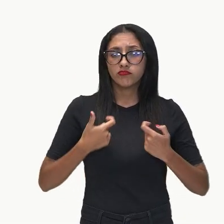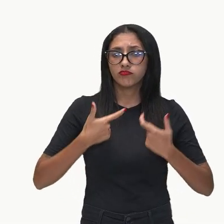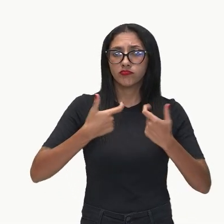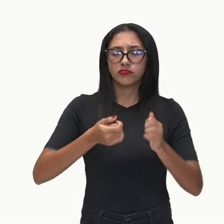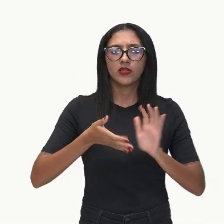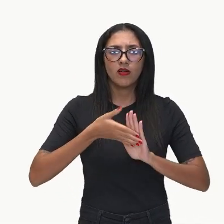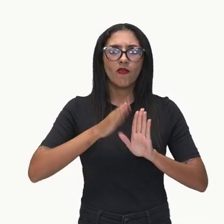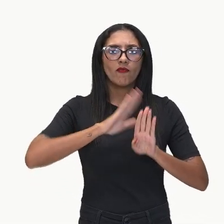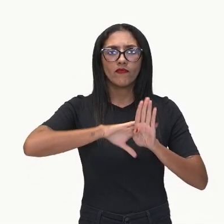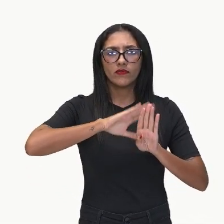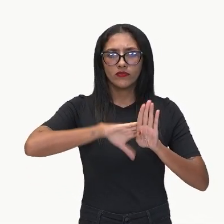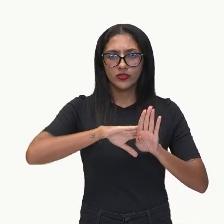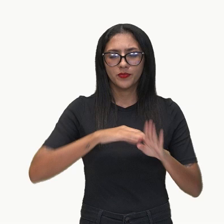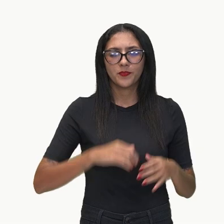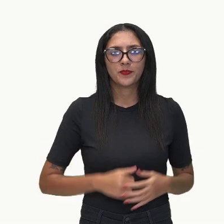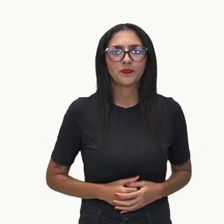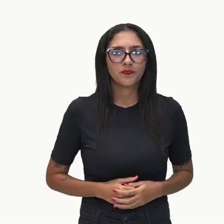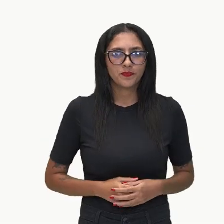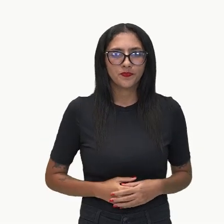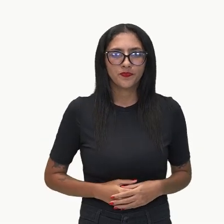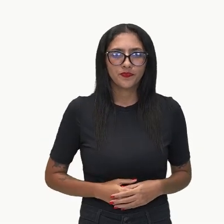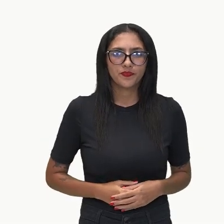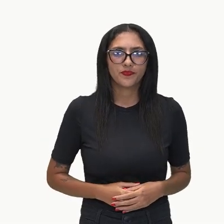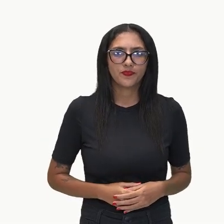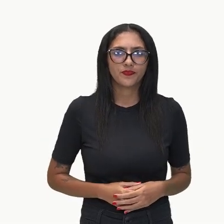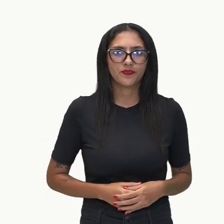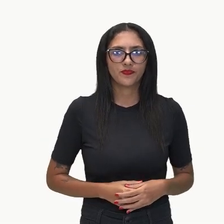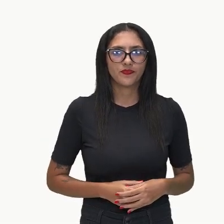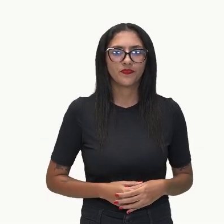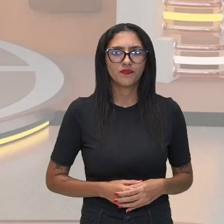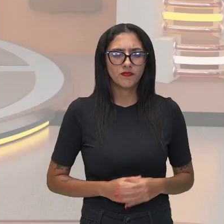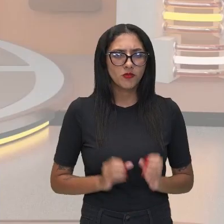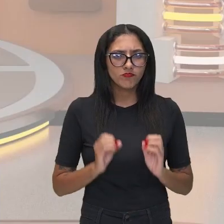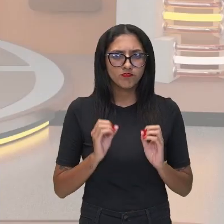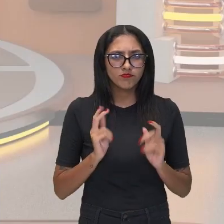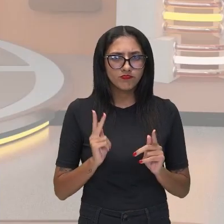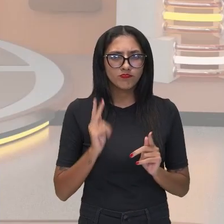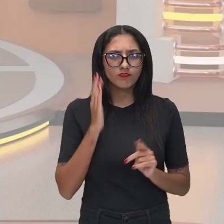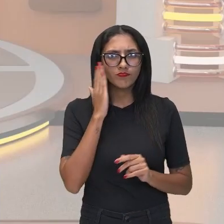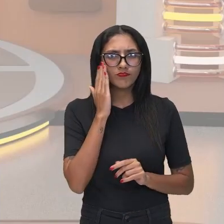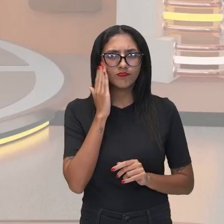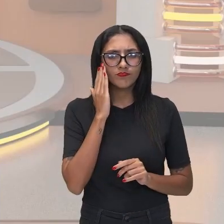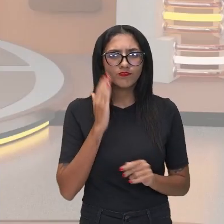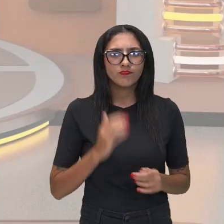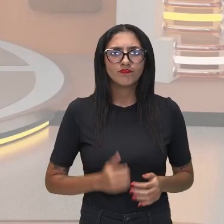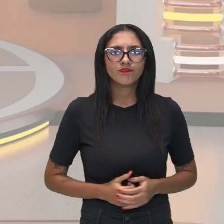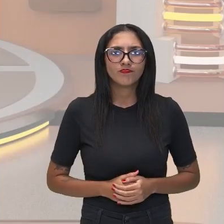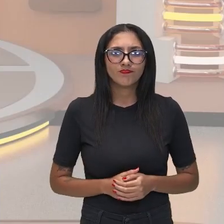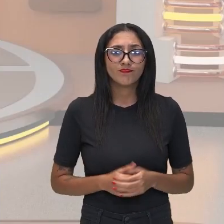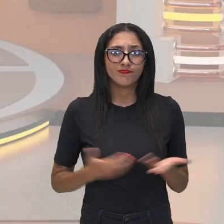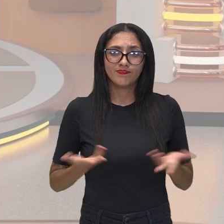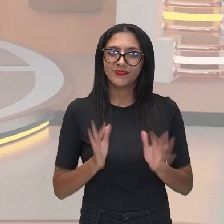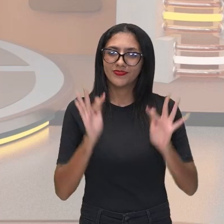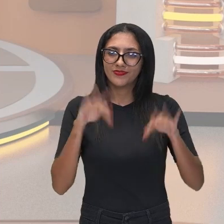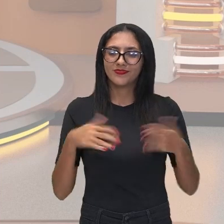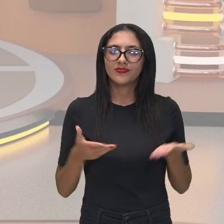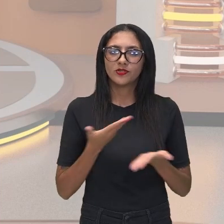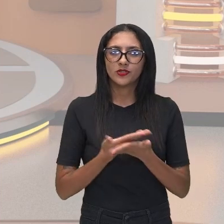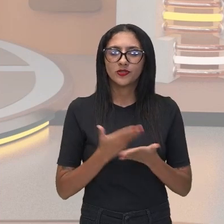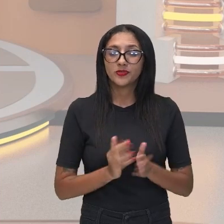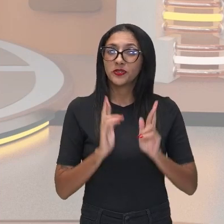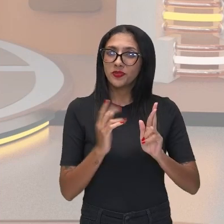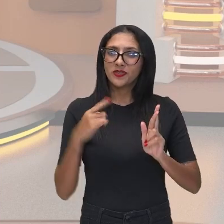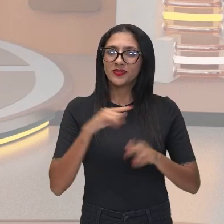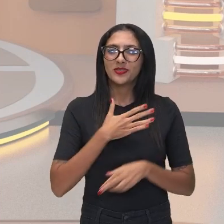Guerra Fria. Tudo bem? Jóia, então? Assim a gente termina essa aula, espero que você